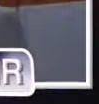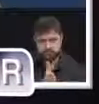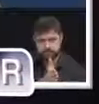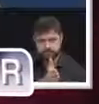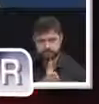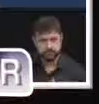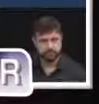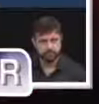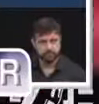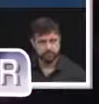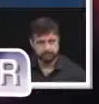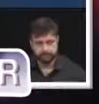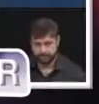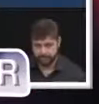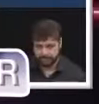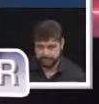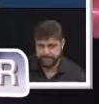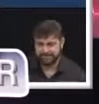da mesa diretora.